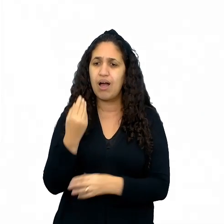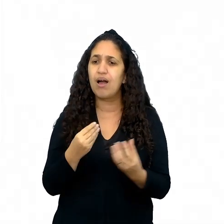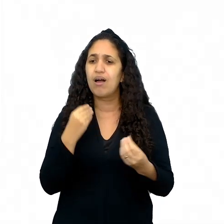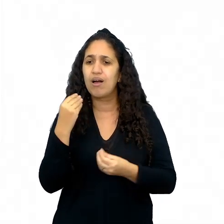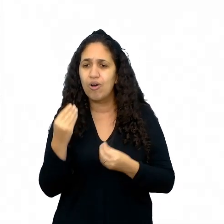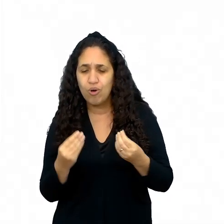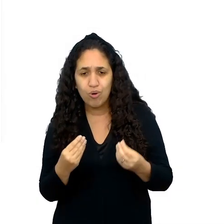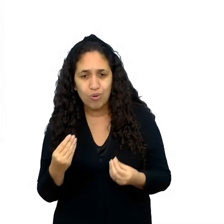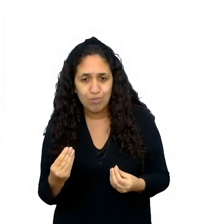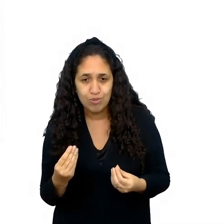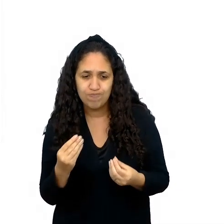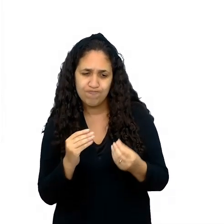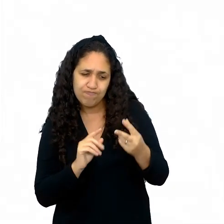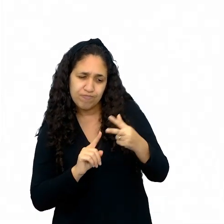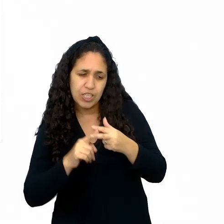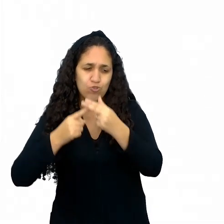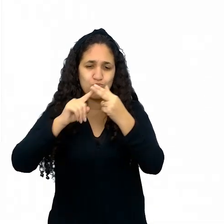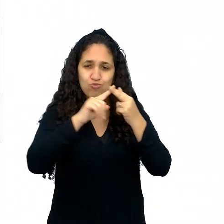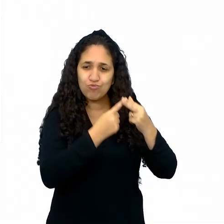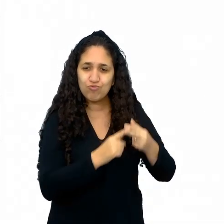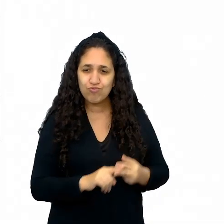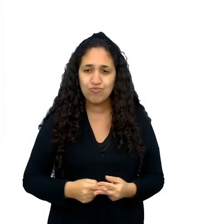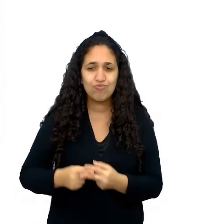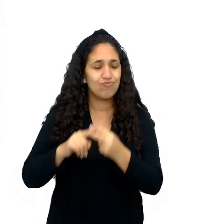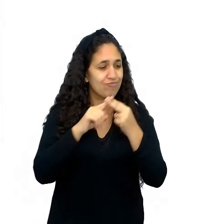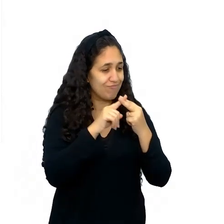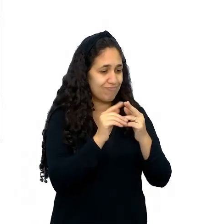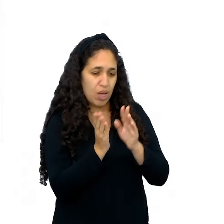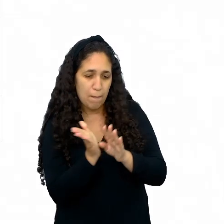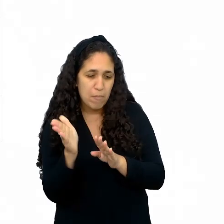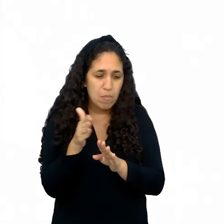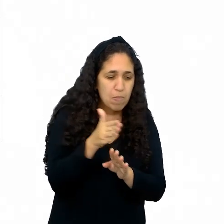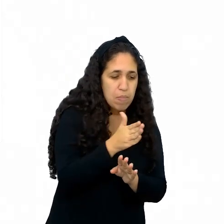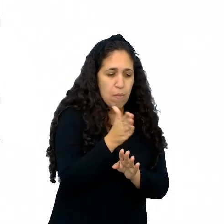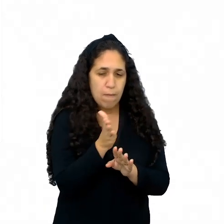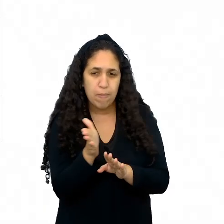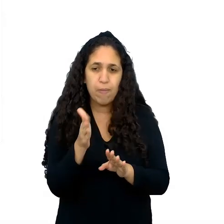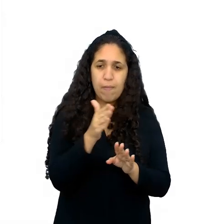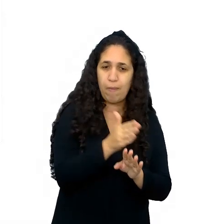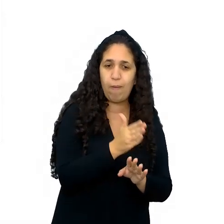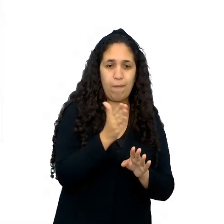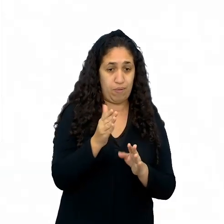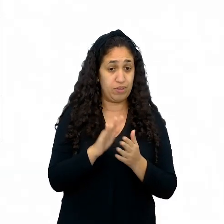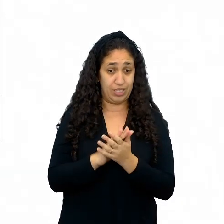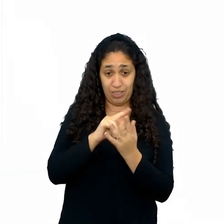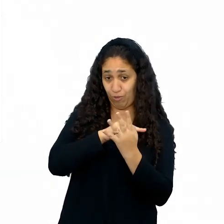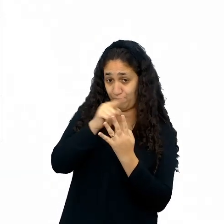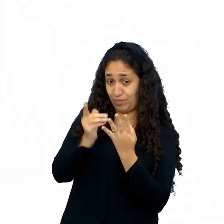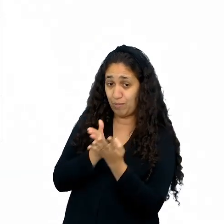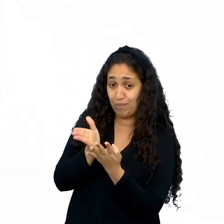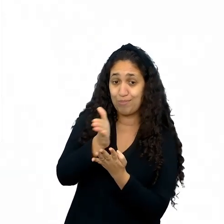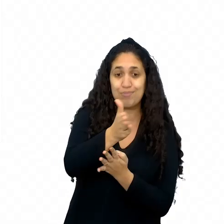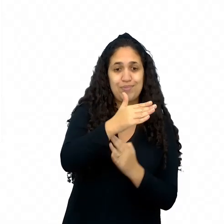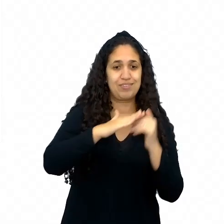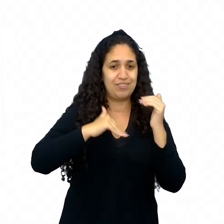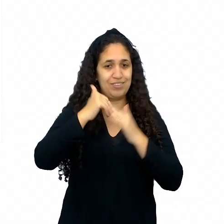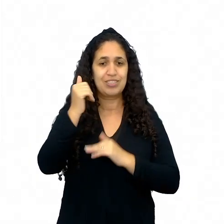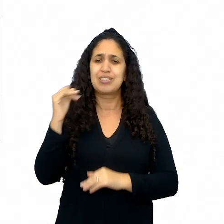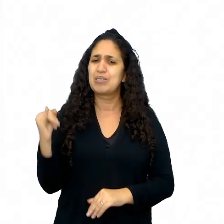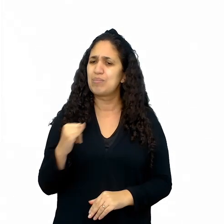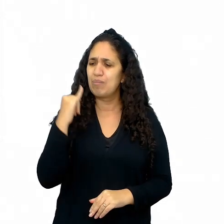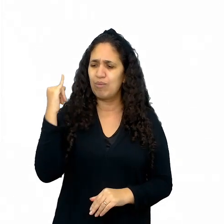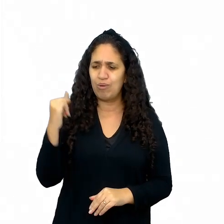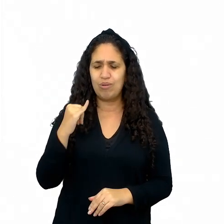de ajustar as rotas, de mudança de rotas. Então, os indicadores, eles são extremamente importantes para que